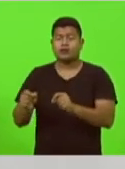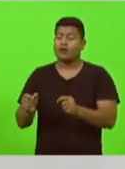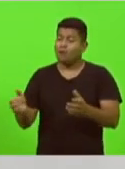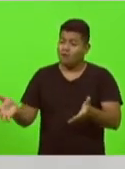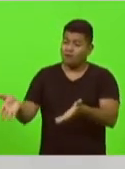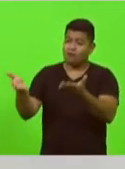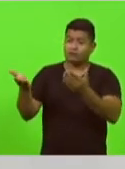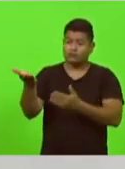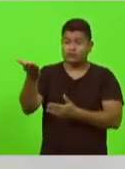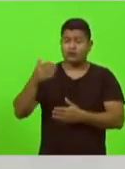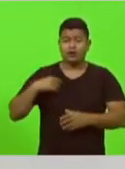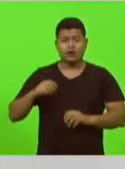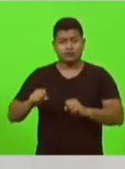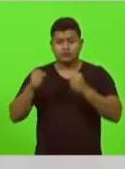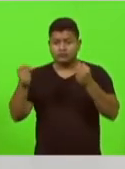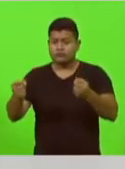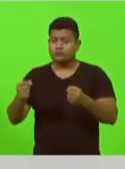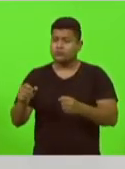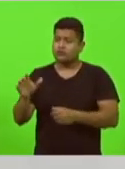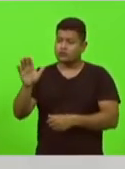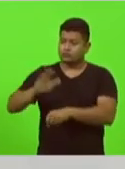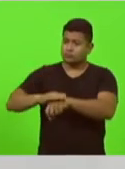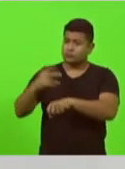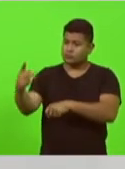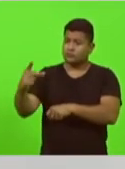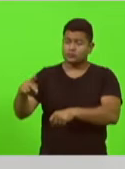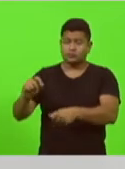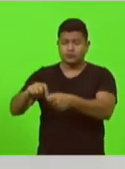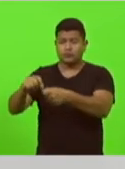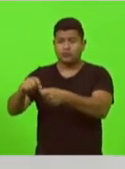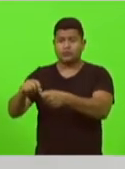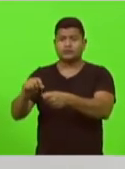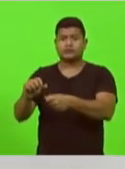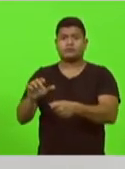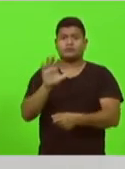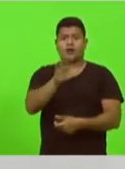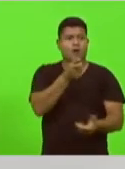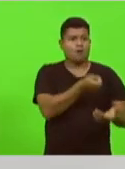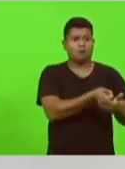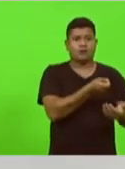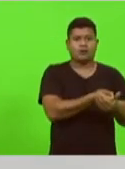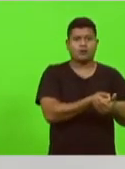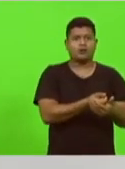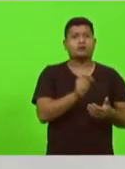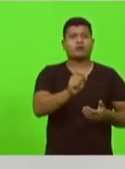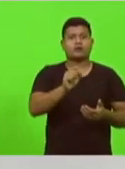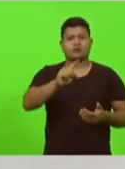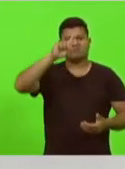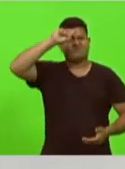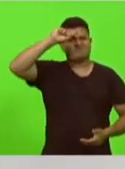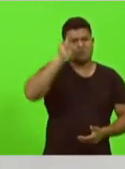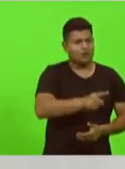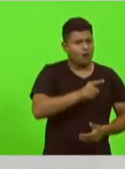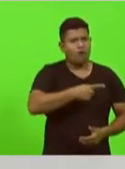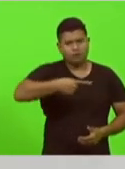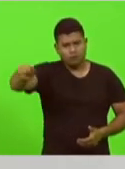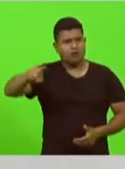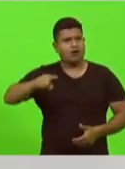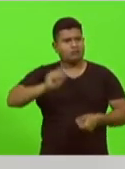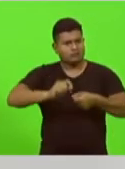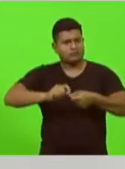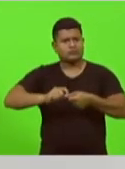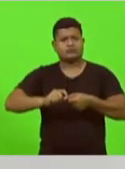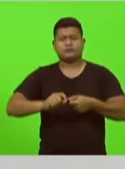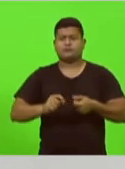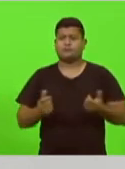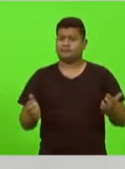alguma coisa espontaneamente. Tu obrigar, a pessoa tem que fazer e pronto, não tem escolha. Isso é obrigar. Então,